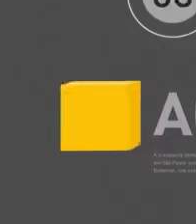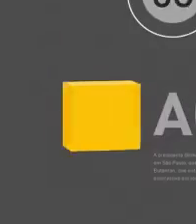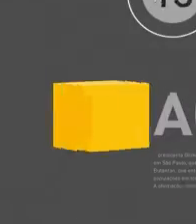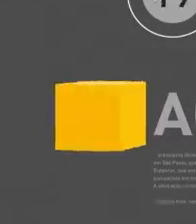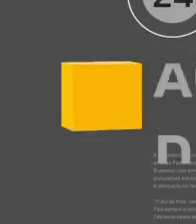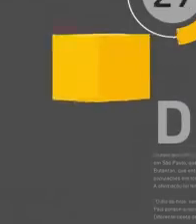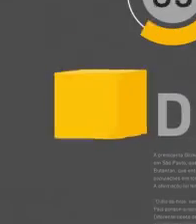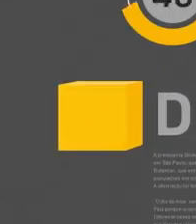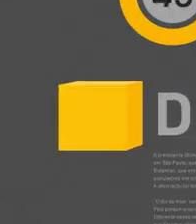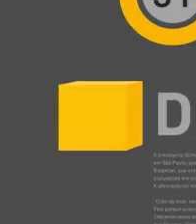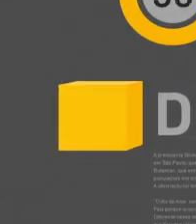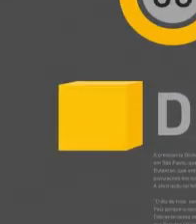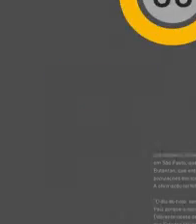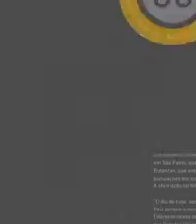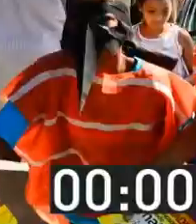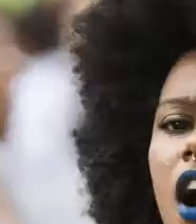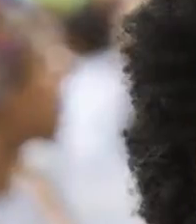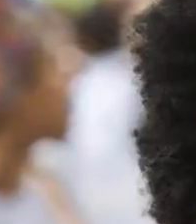o